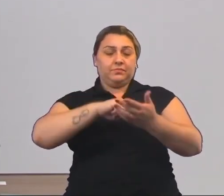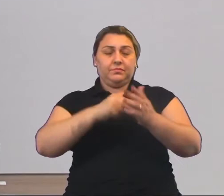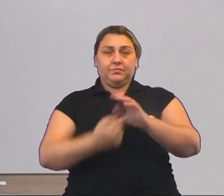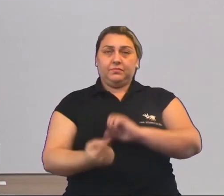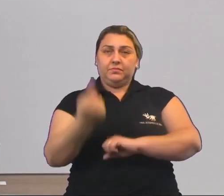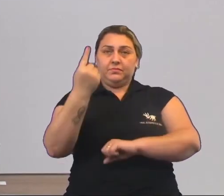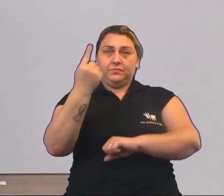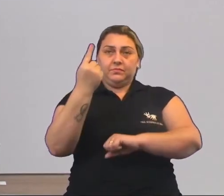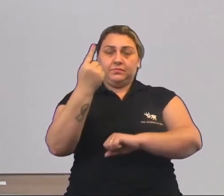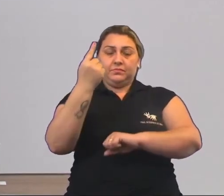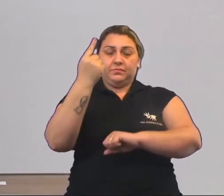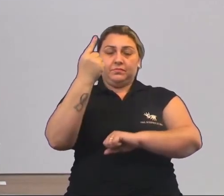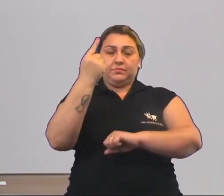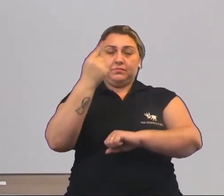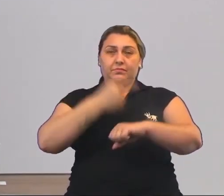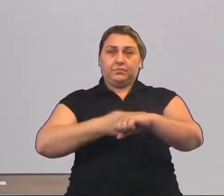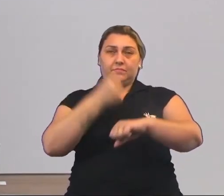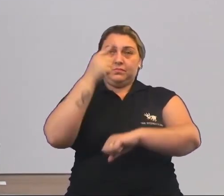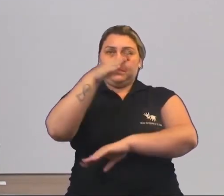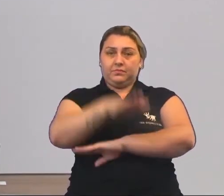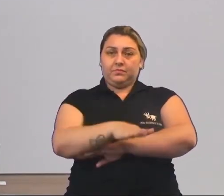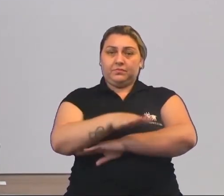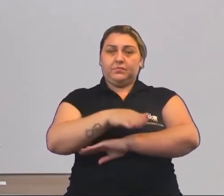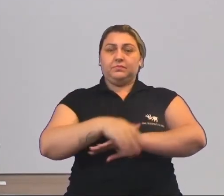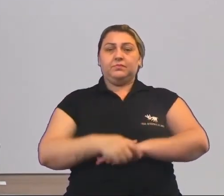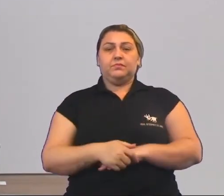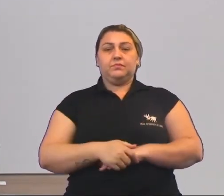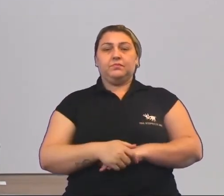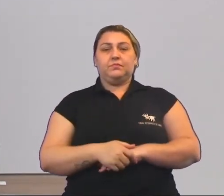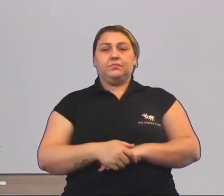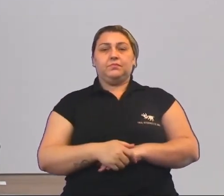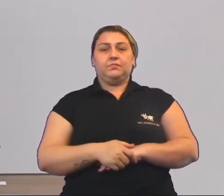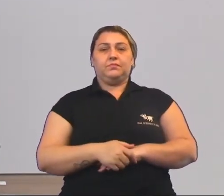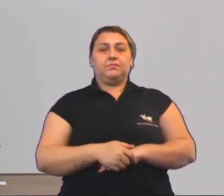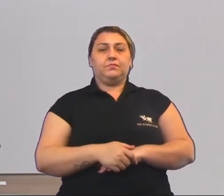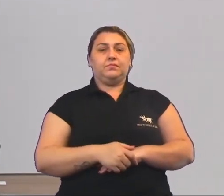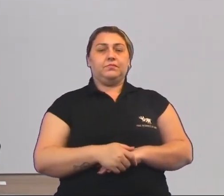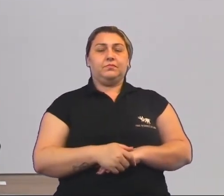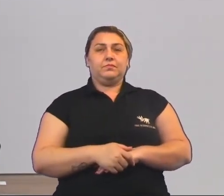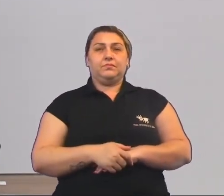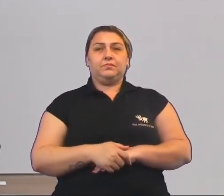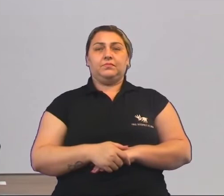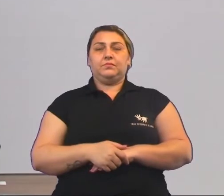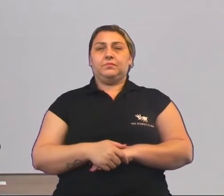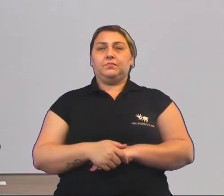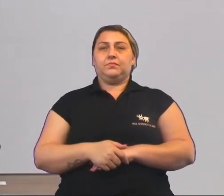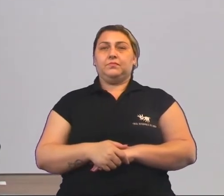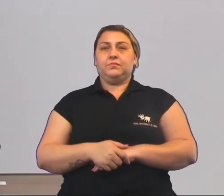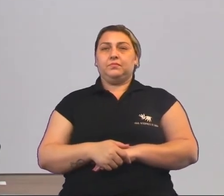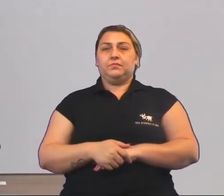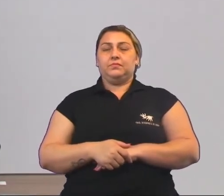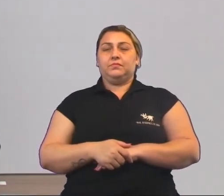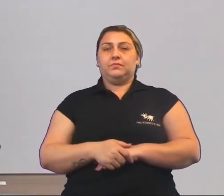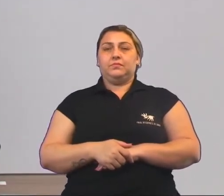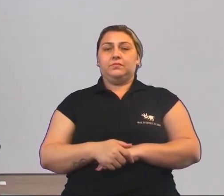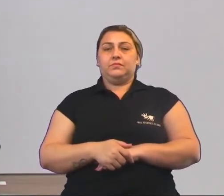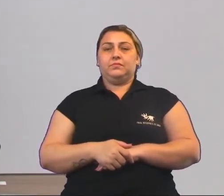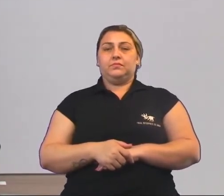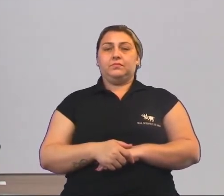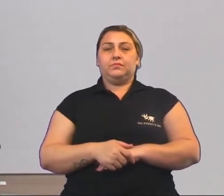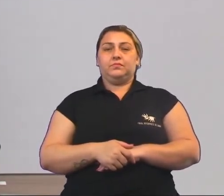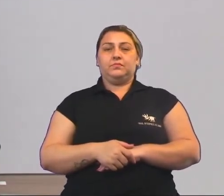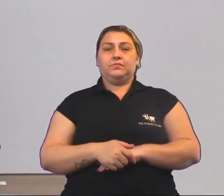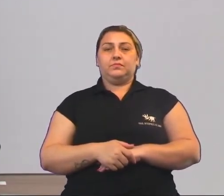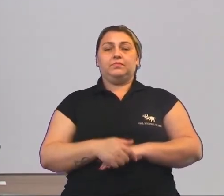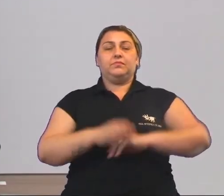12, 13. Passou, então, aqui 5 horas. Então, quando for às 13 horas, 1 hora da tarde, ela